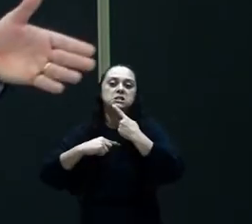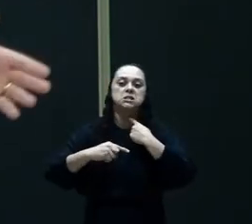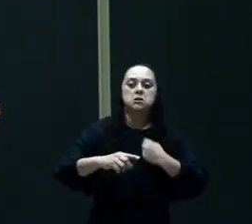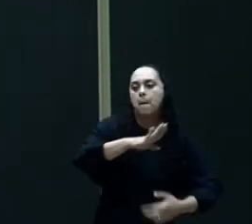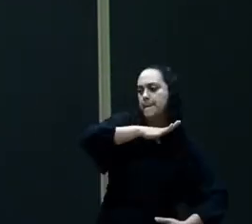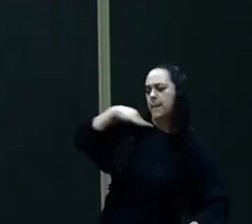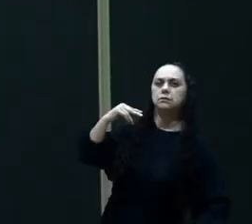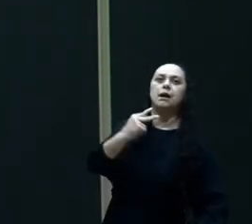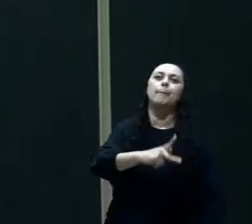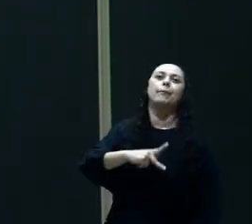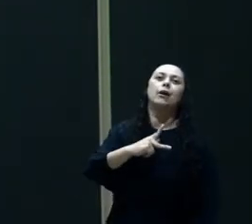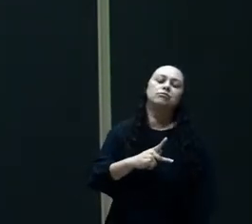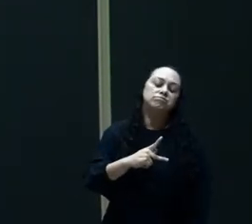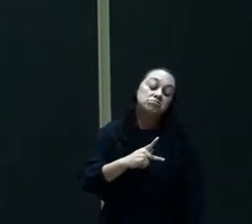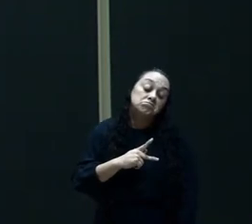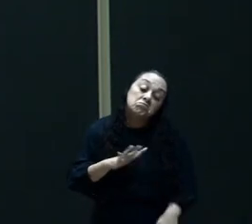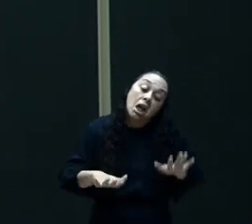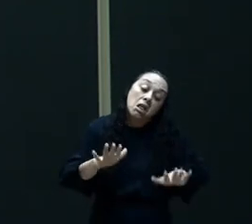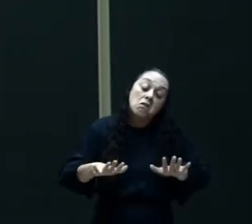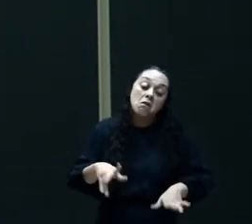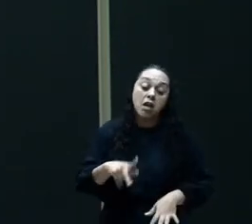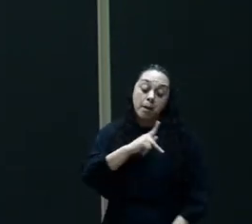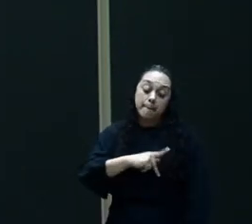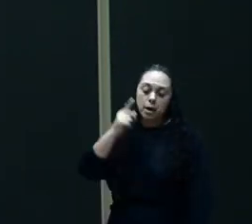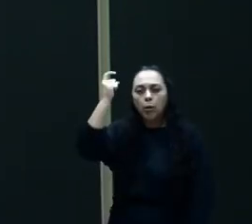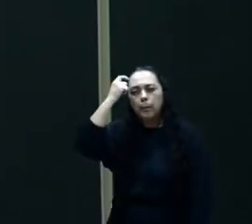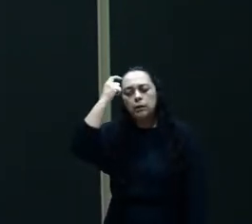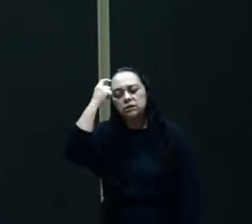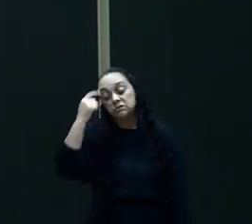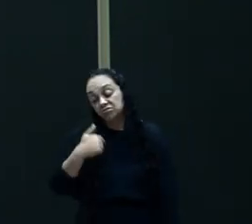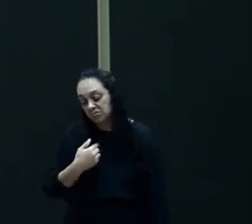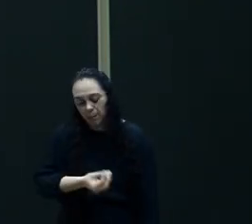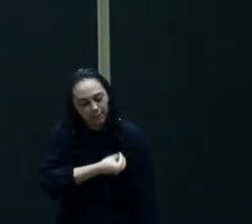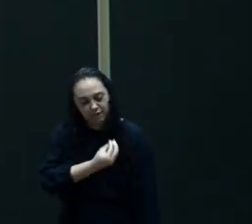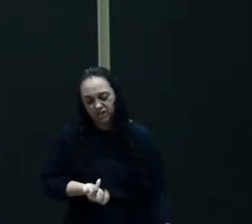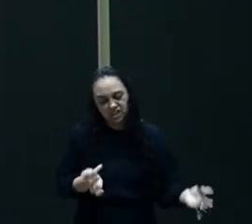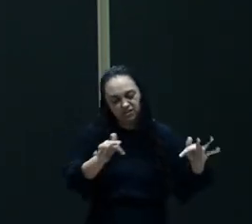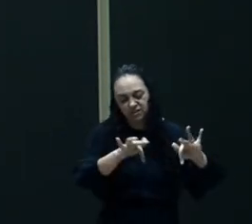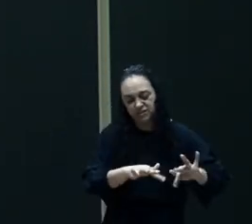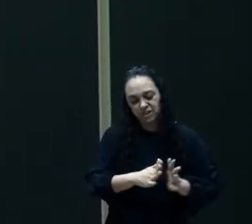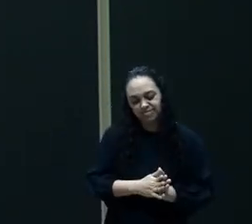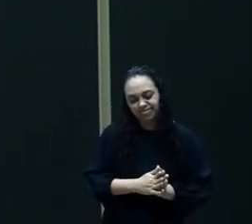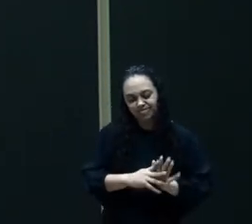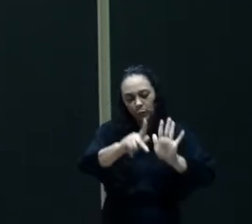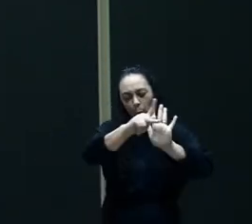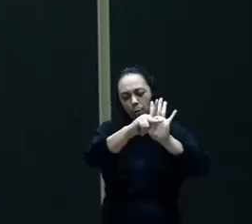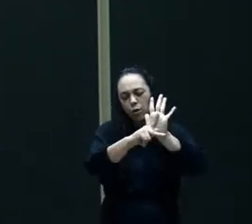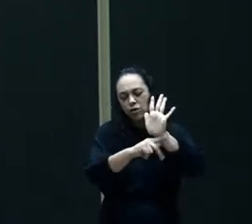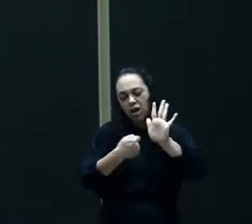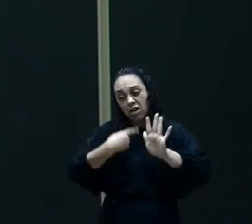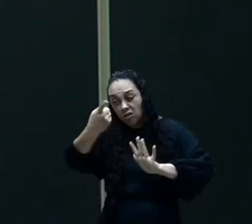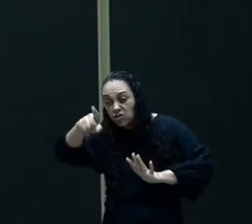não vá mais para Roma talvez minha vida acabe aqui esse projeto que eu tinha falhou